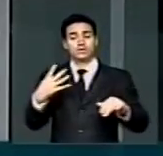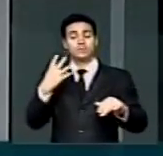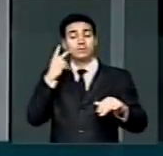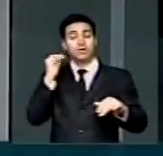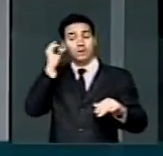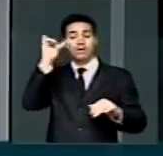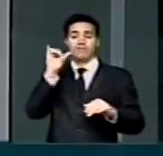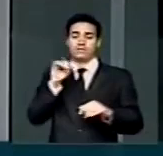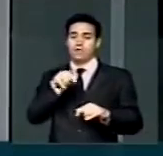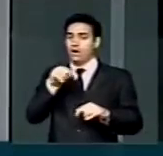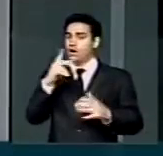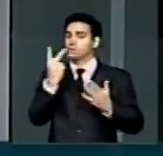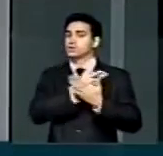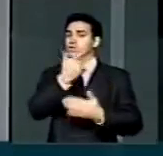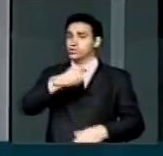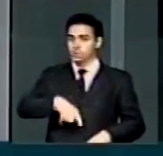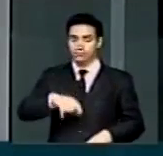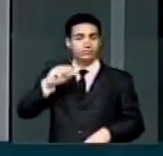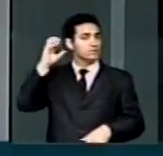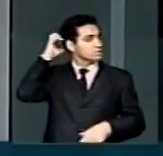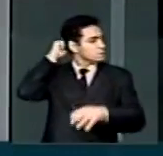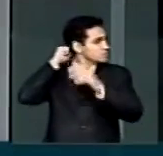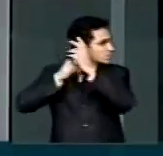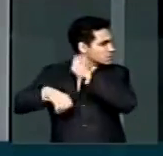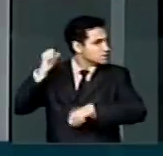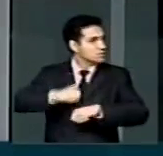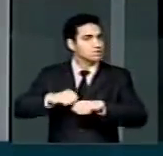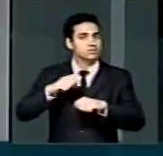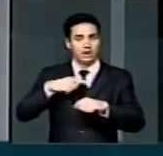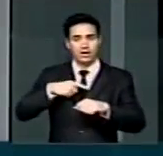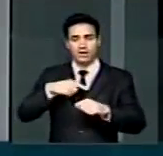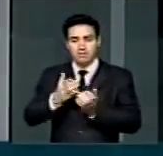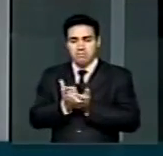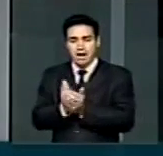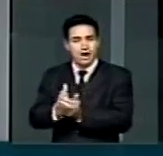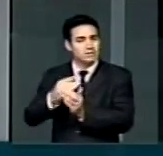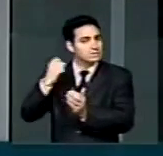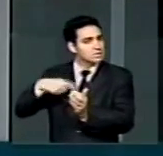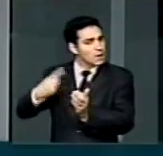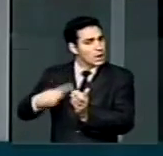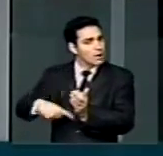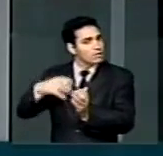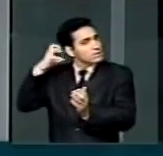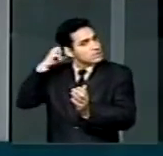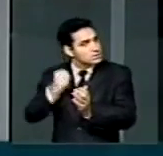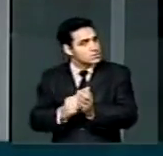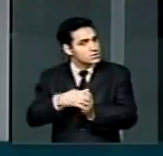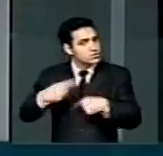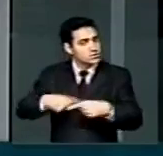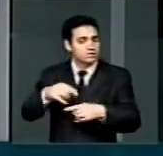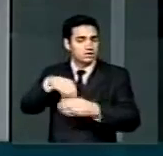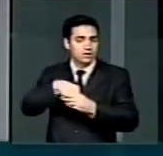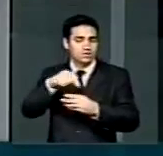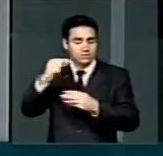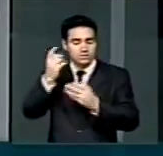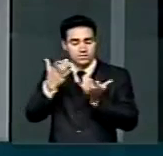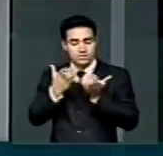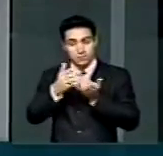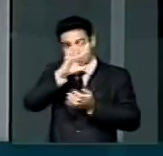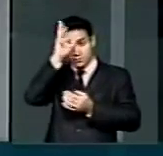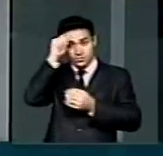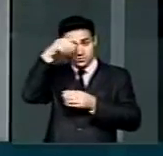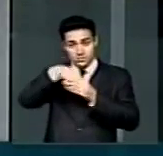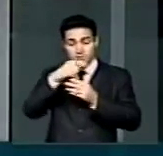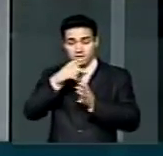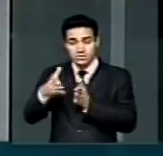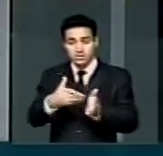de prevenção a esse acidente que mutila mulheres e meninas que navegam pelos rios da Amazônia. Desde que foi